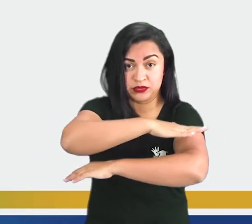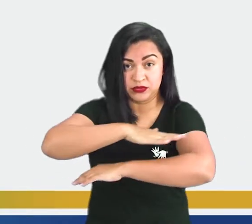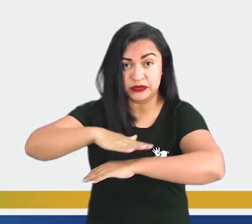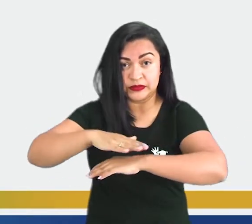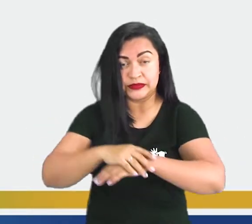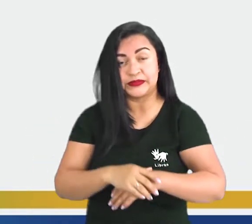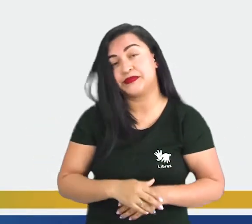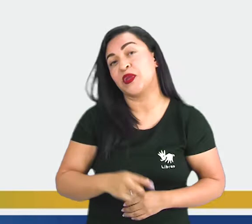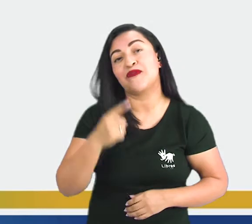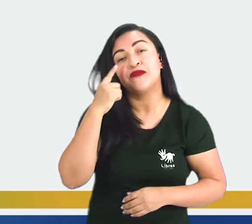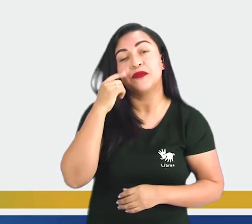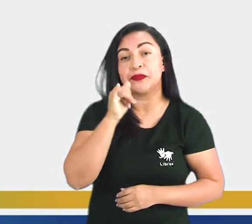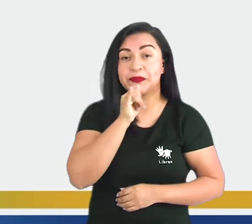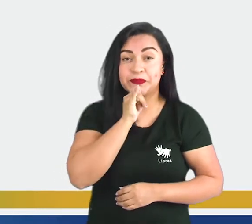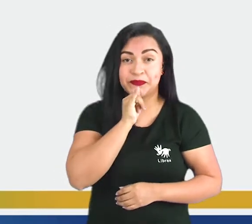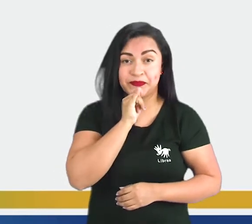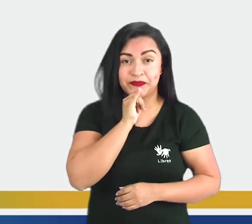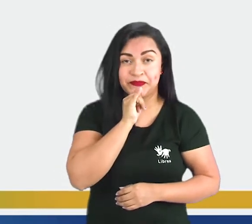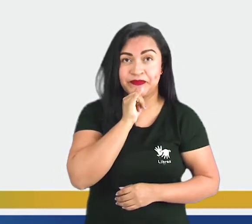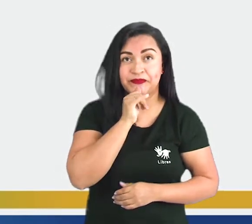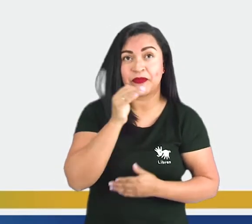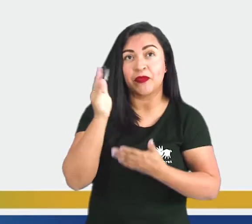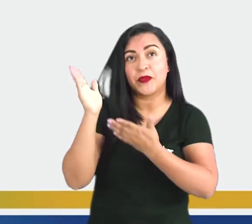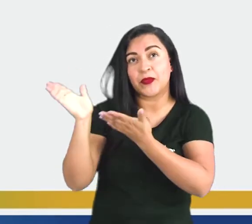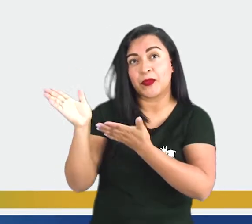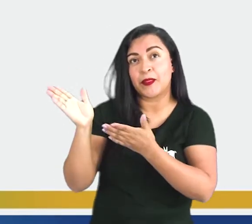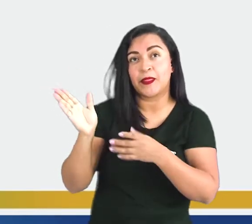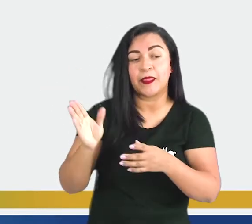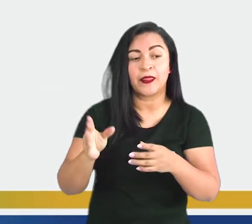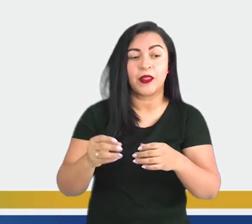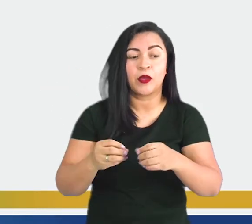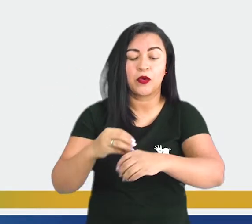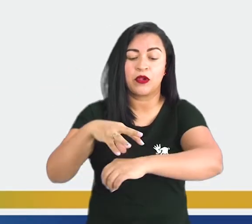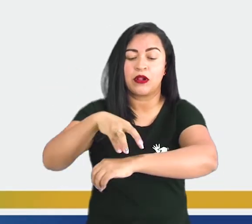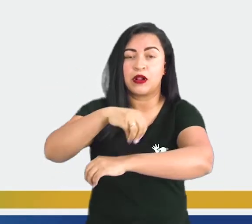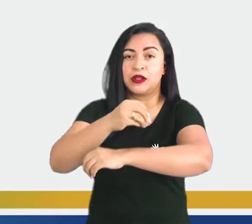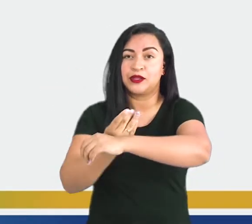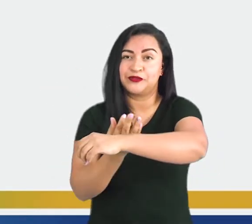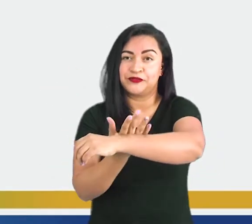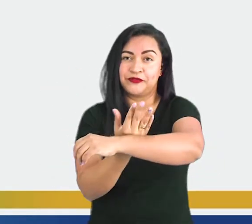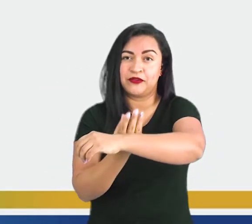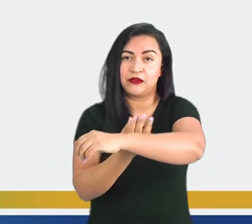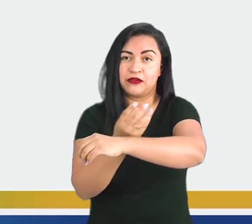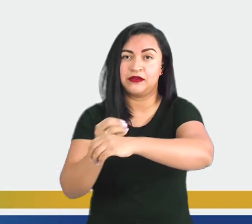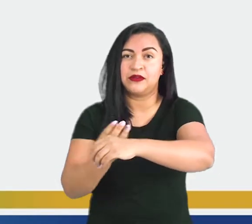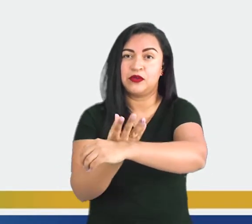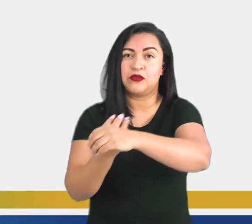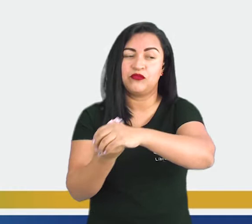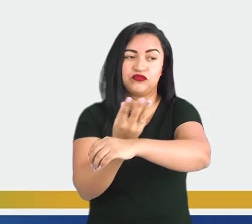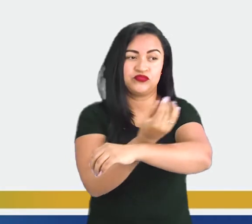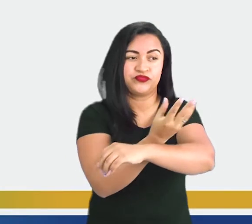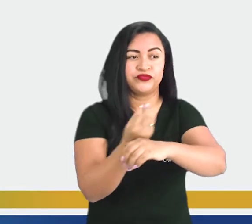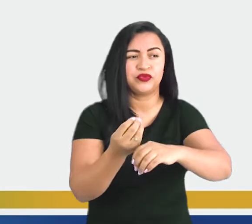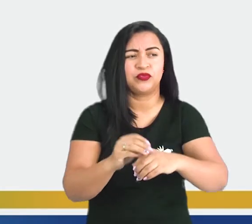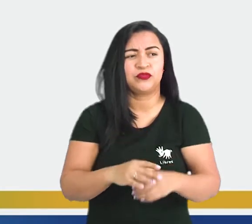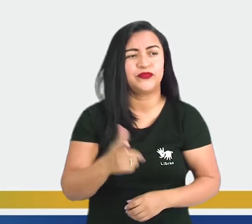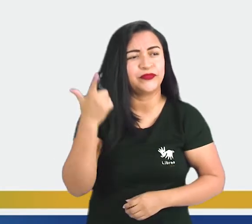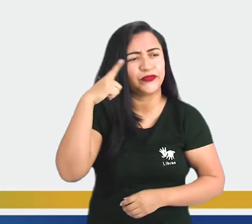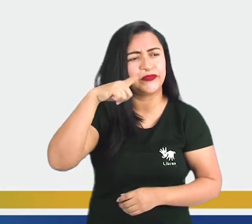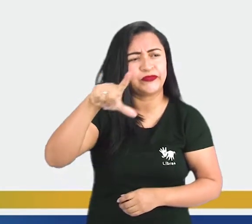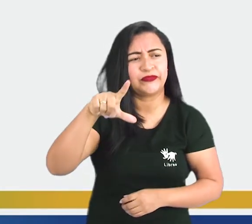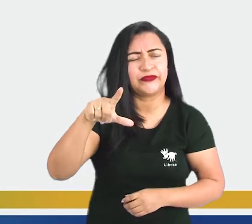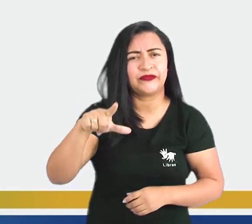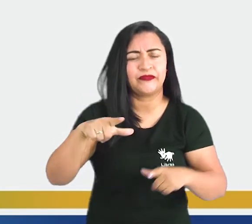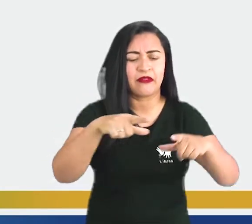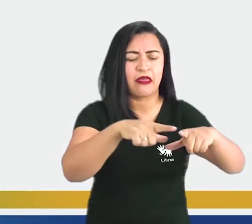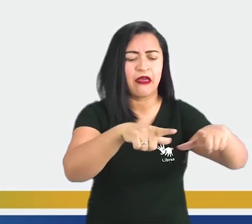Vamos ver alguns exemplos. Para colocar um gramado nesse estádio, precisamos conhecer sua área. Se